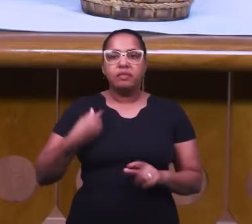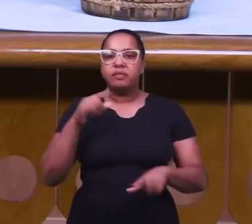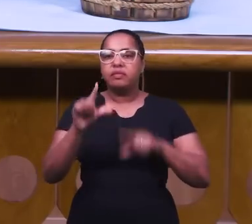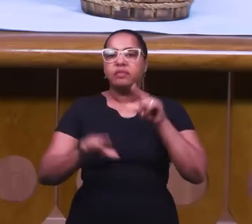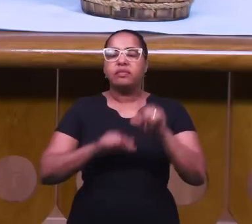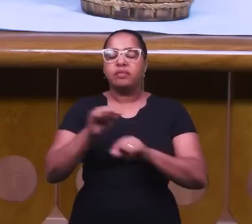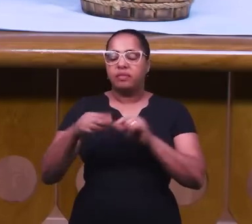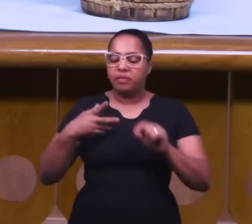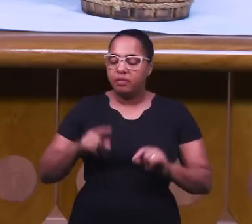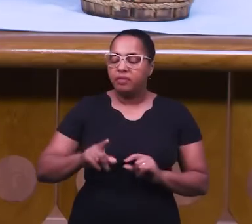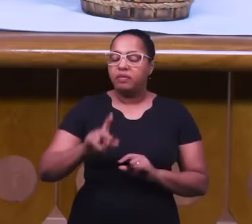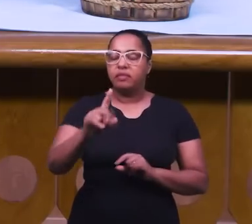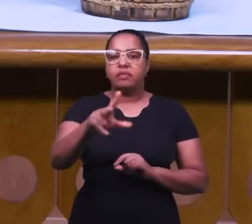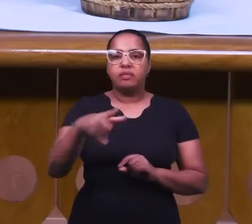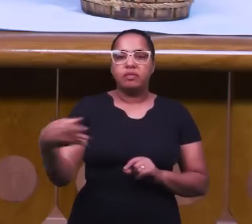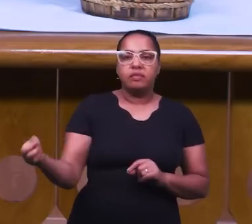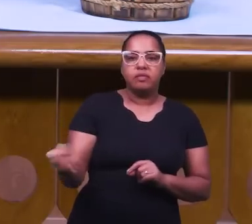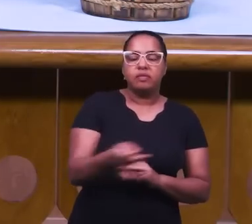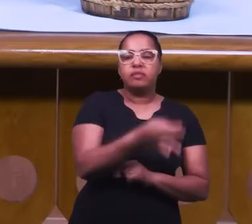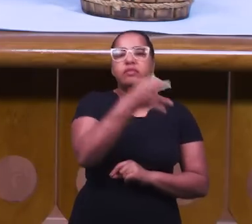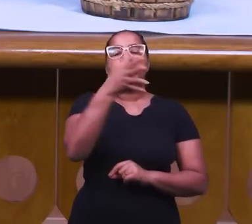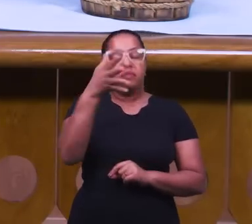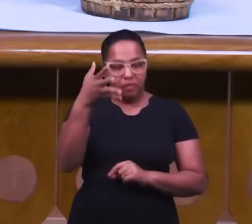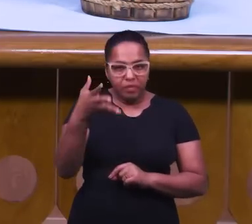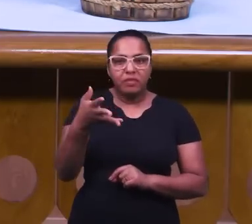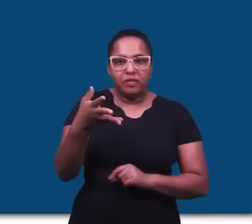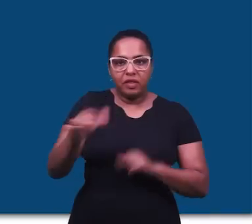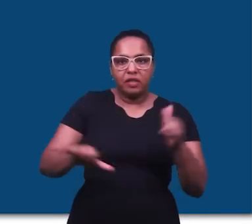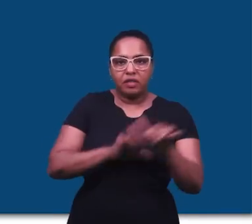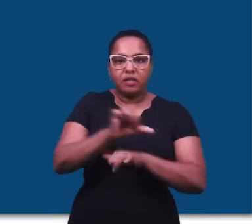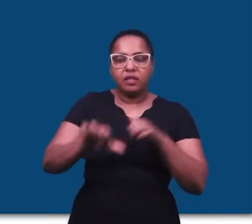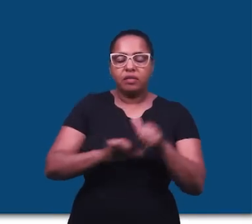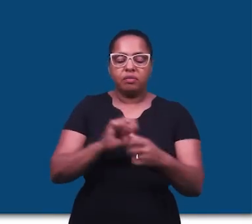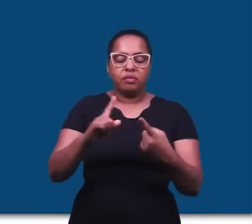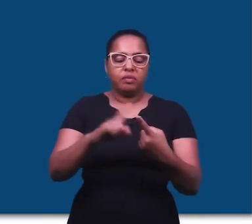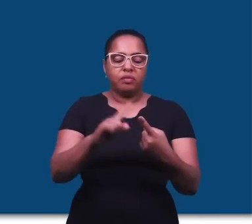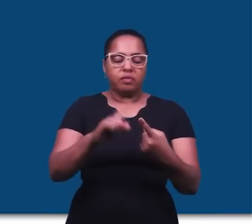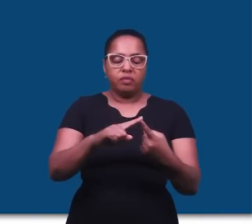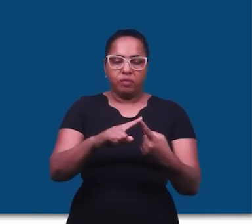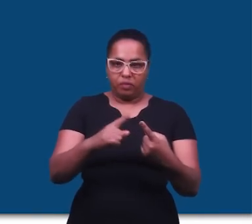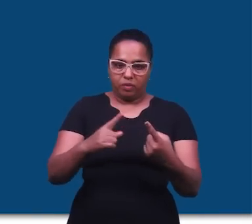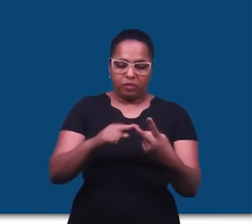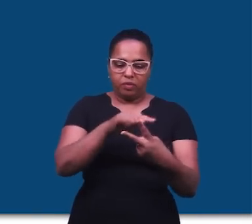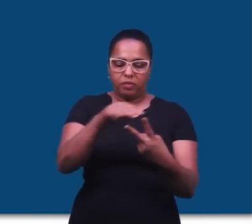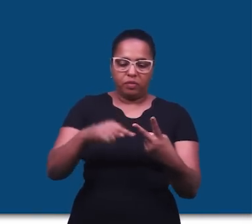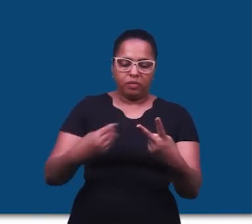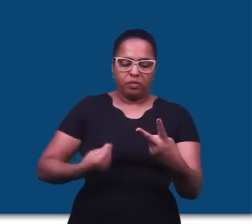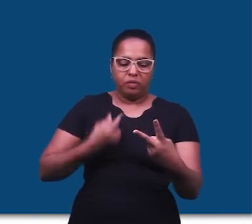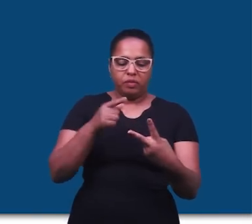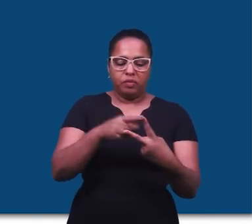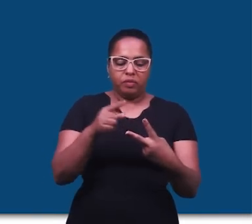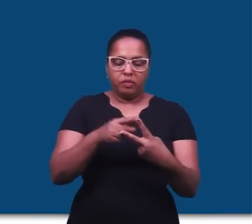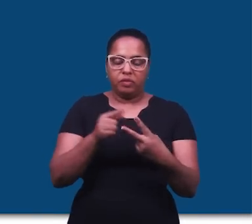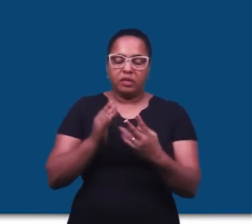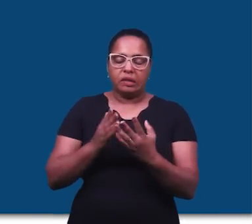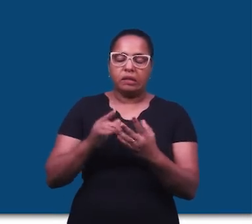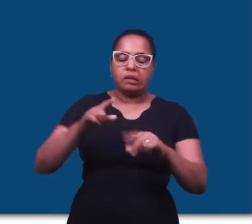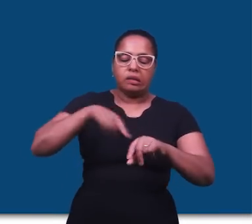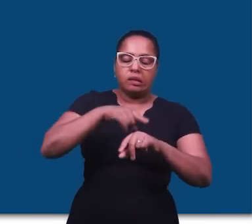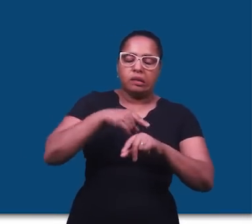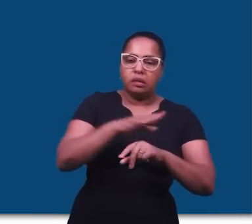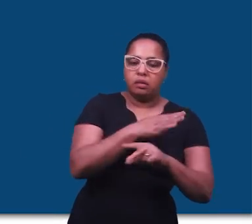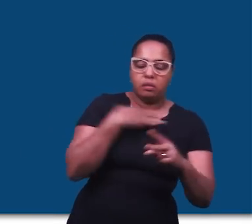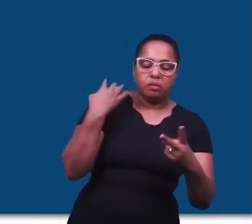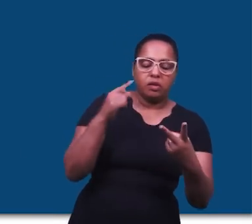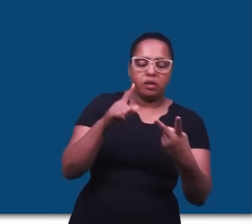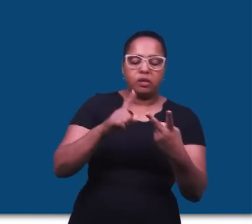é, portanto, uma vida eterna, é um novo nascimento. Como eu disse, nós temos duas vidas, aquela vida em que nós contamos o tempo para a morte,